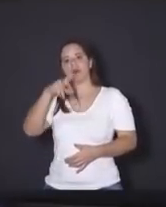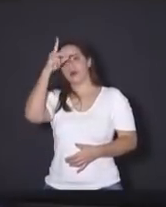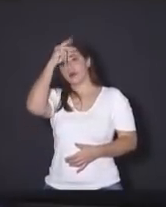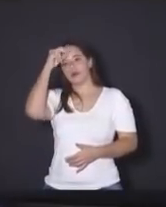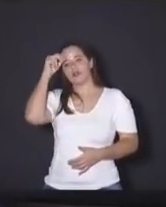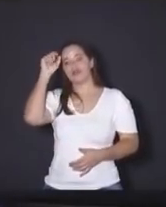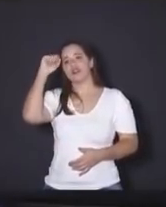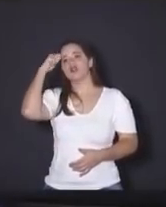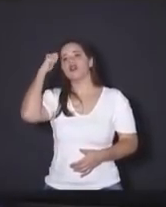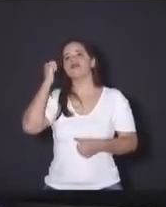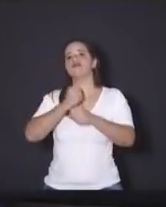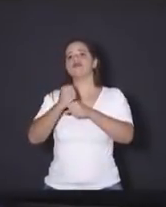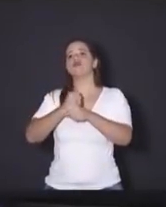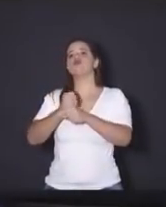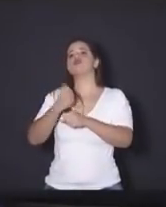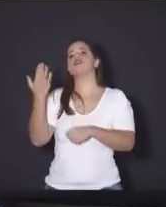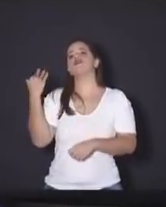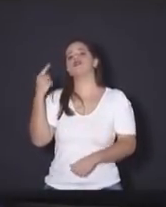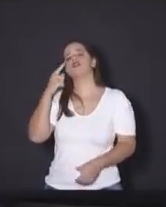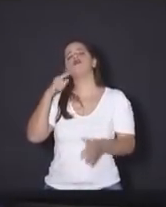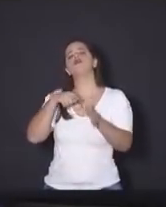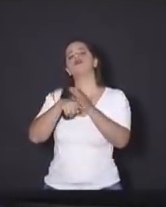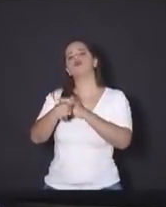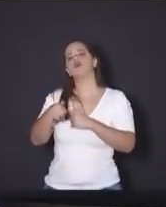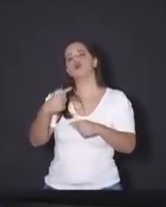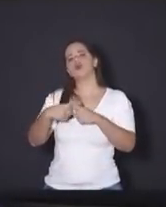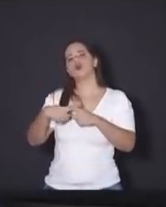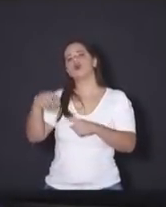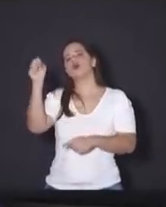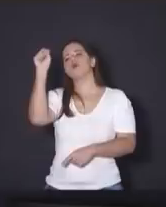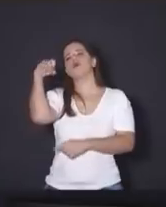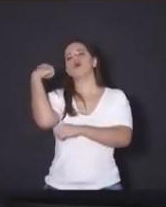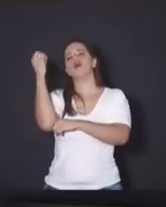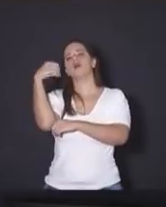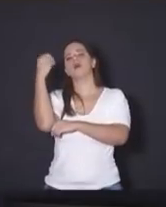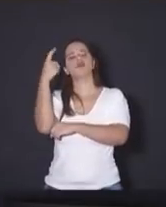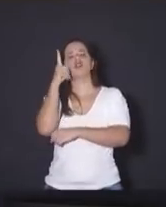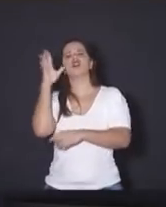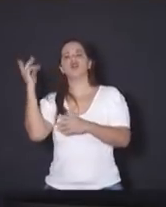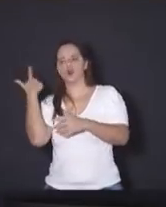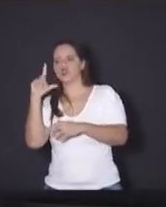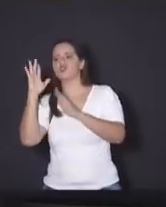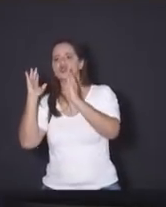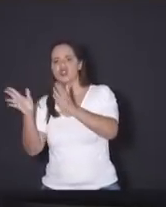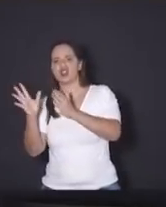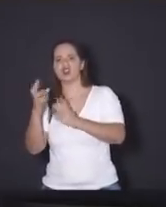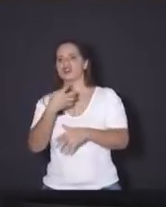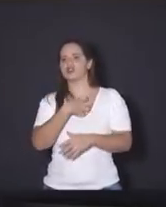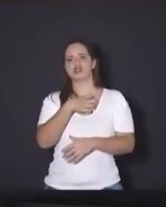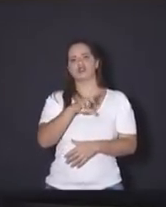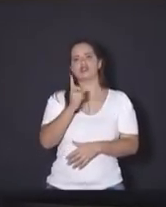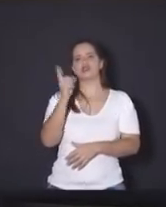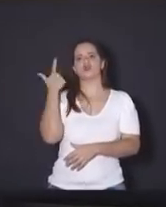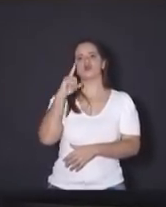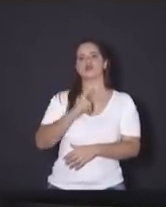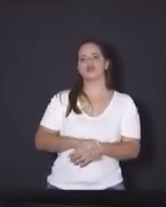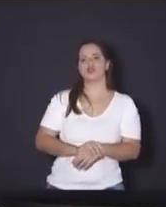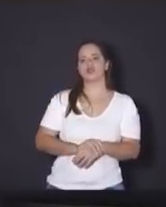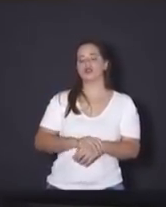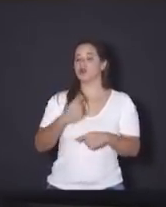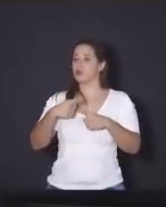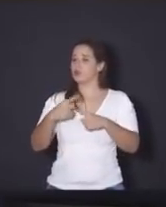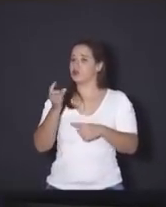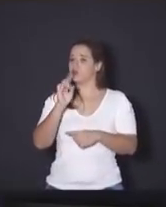prefeita negra muitos anos aí você pergunta por que porto alegre já conseguiu isso e salvador não é porque a questão não é tão somente